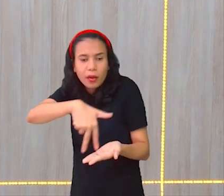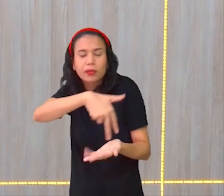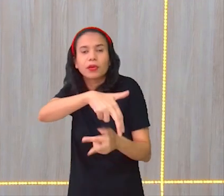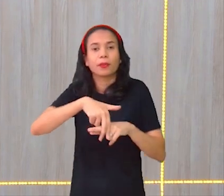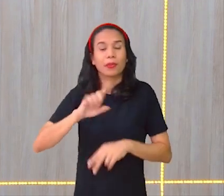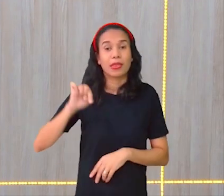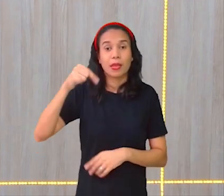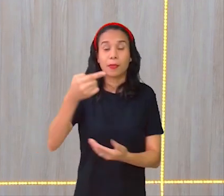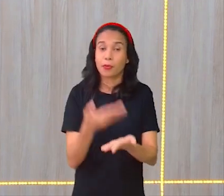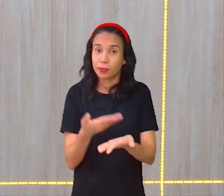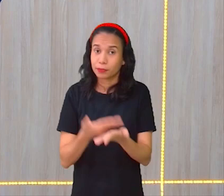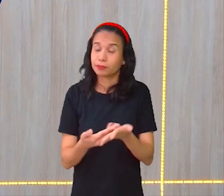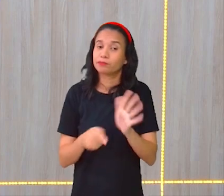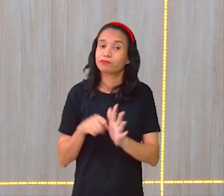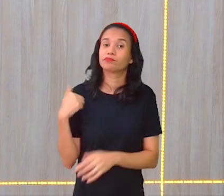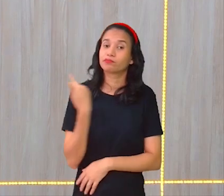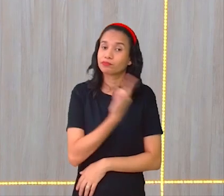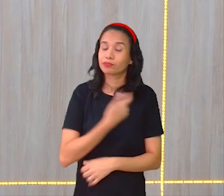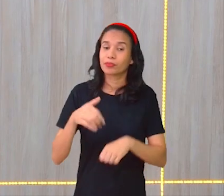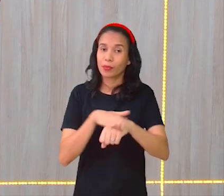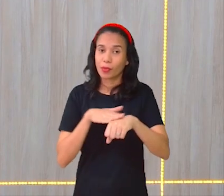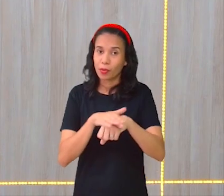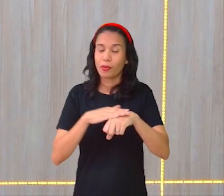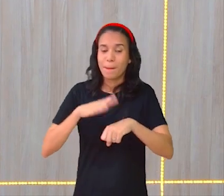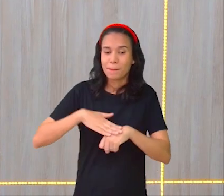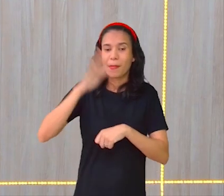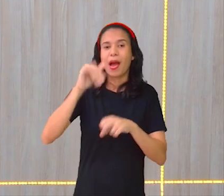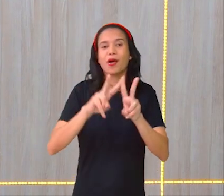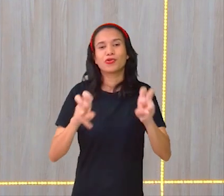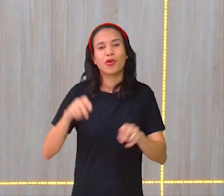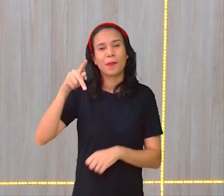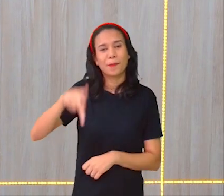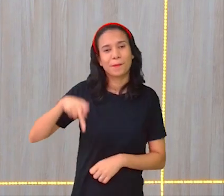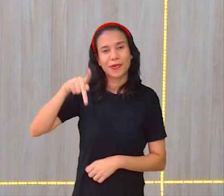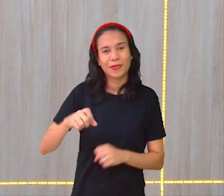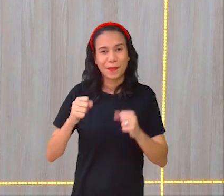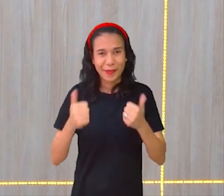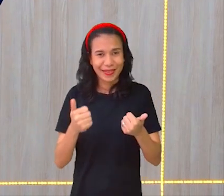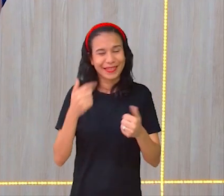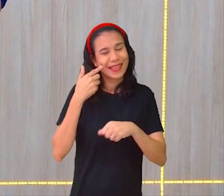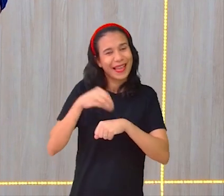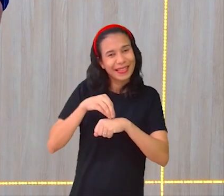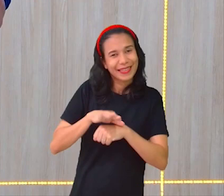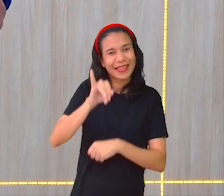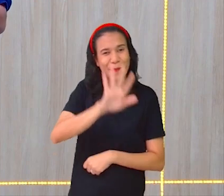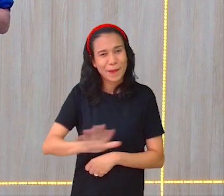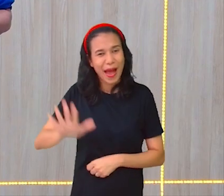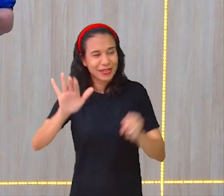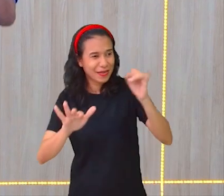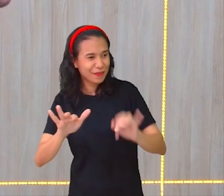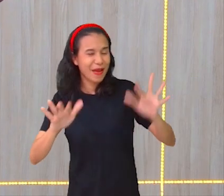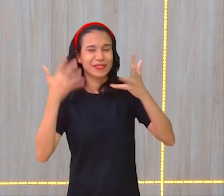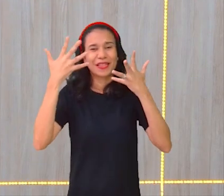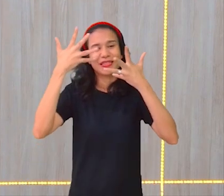na próxima aula, a gente vai falar mais sobre o pastoril, tá bom? Então, aí fica essas duas imagens